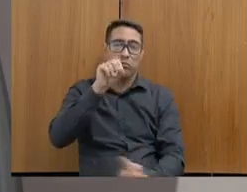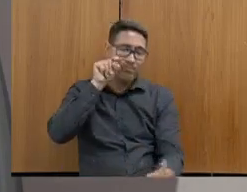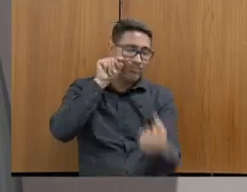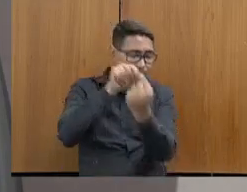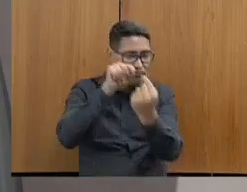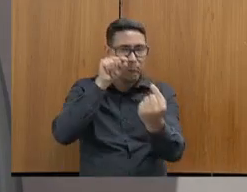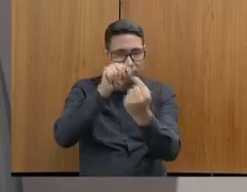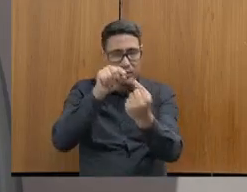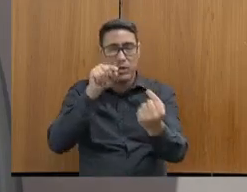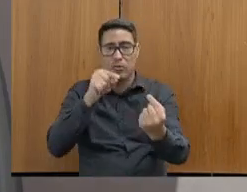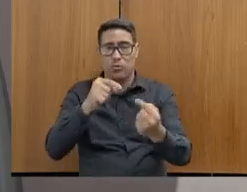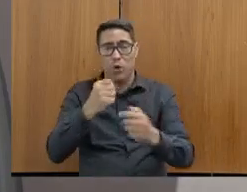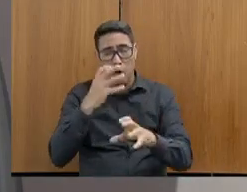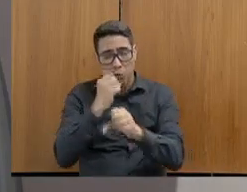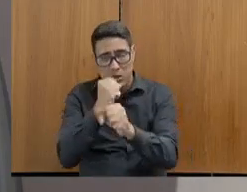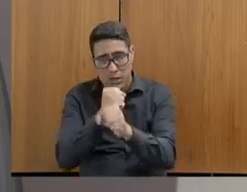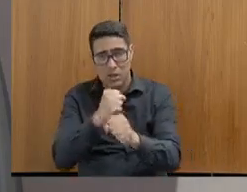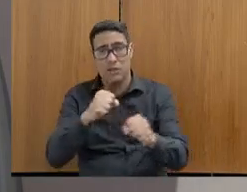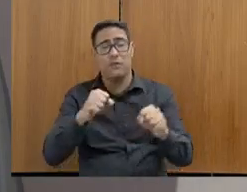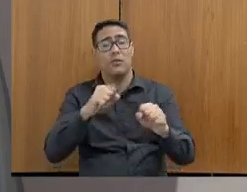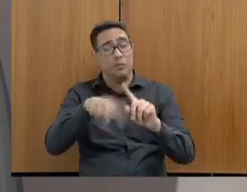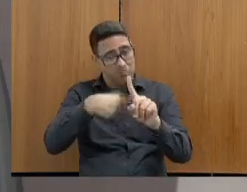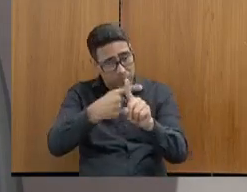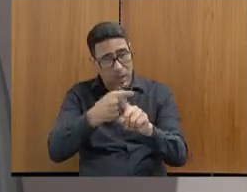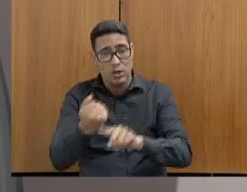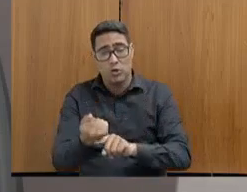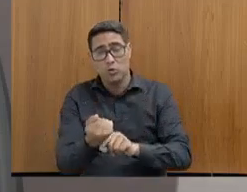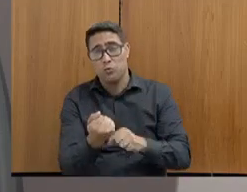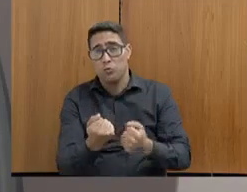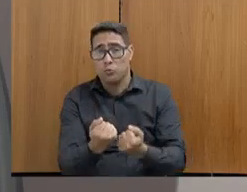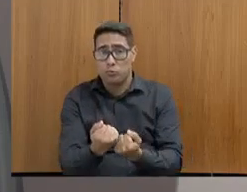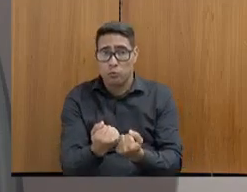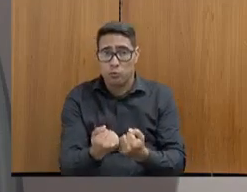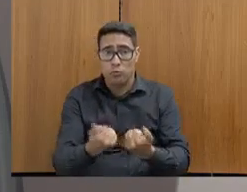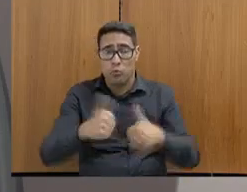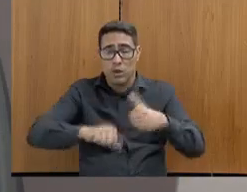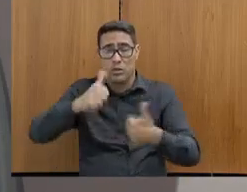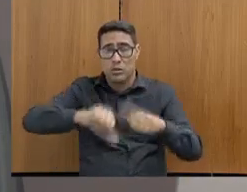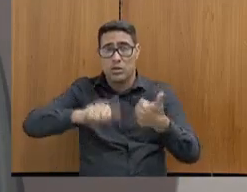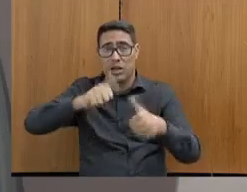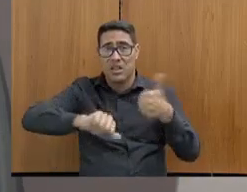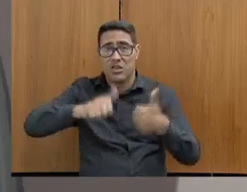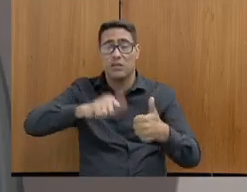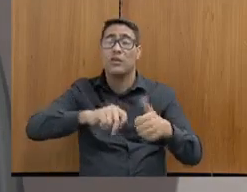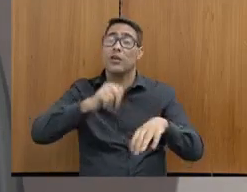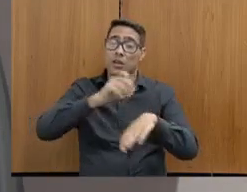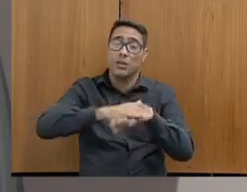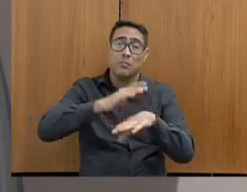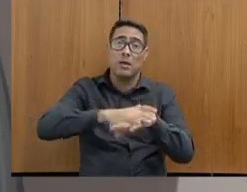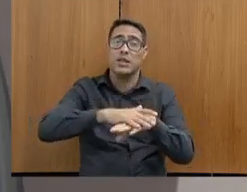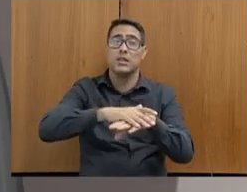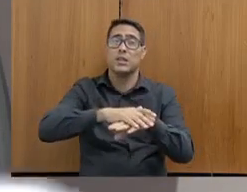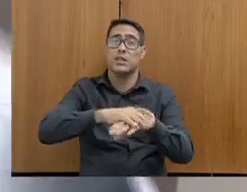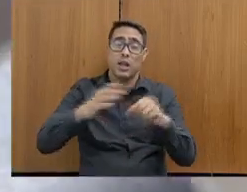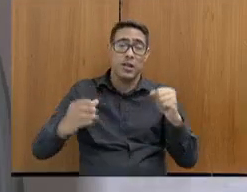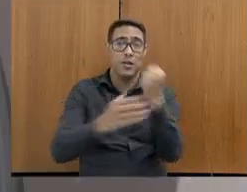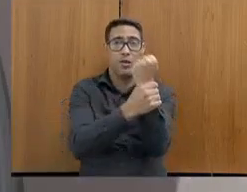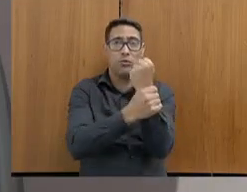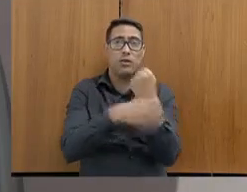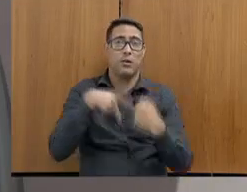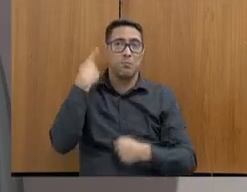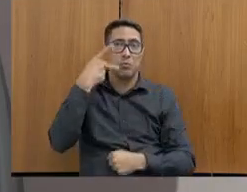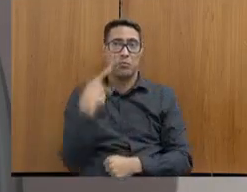qualitativo é para que haja uma efetividade né da nossa segurança pública aqui no estado de Minas Gerais